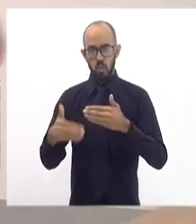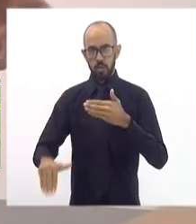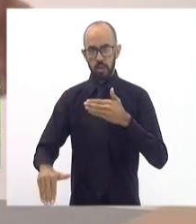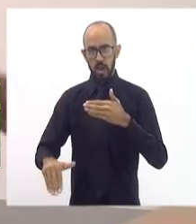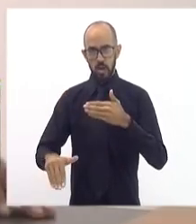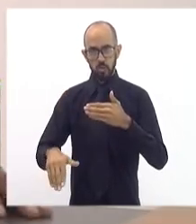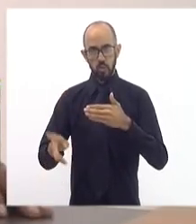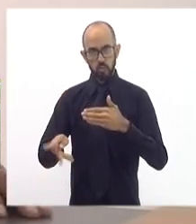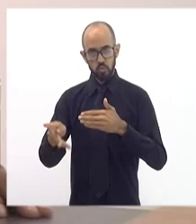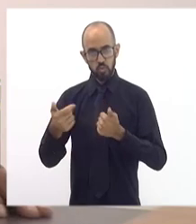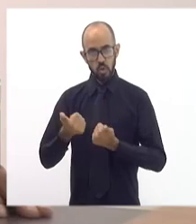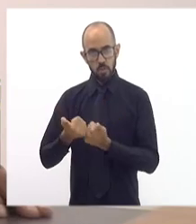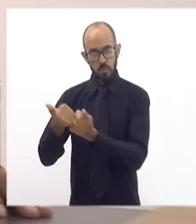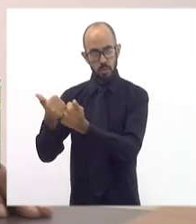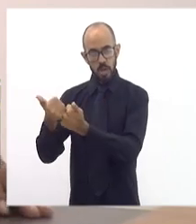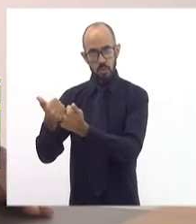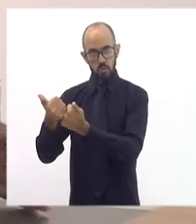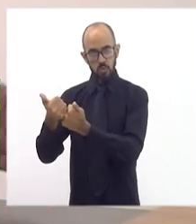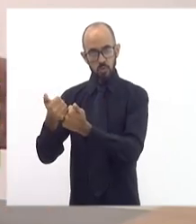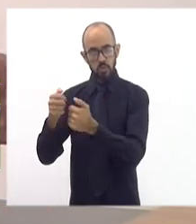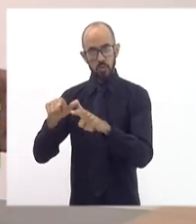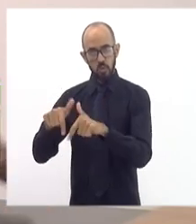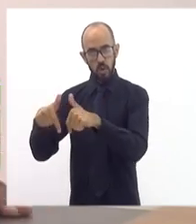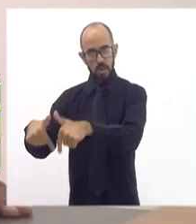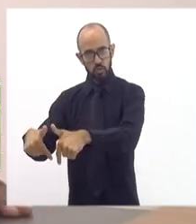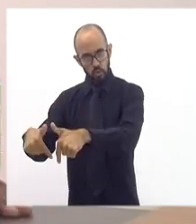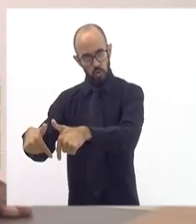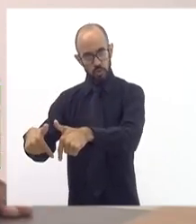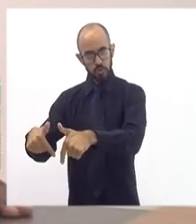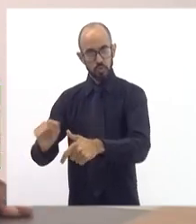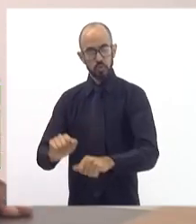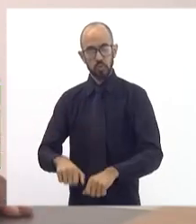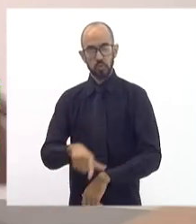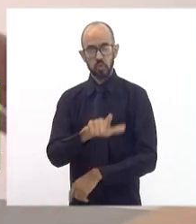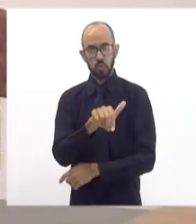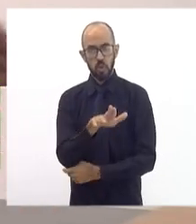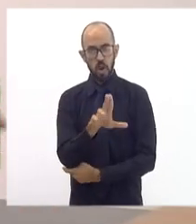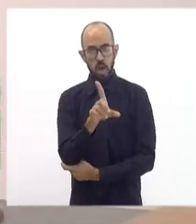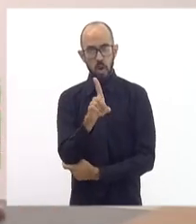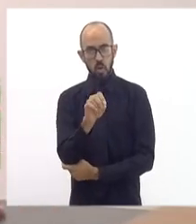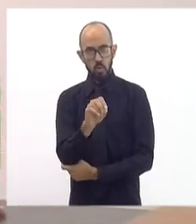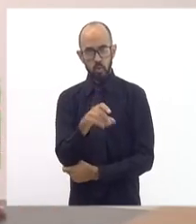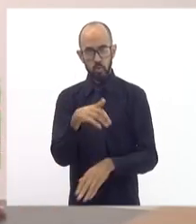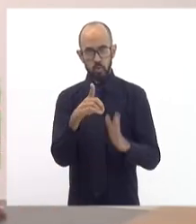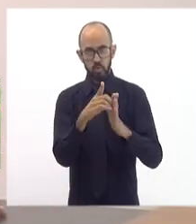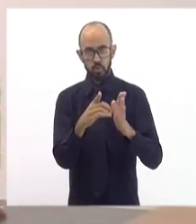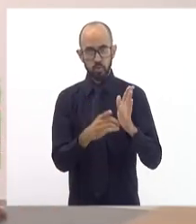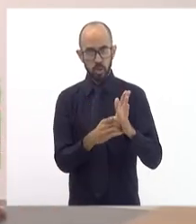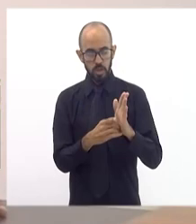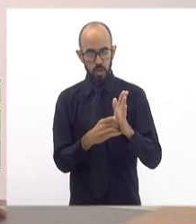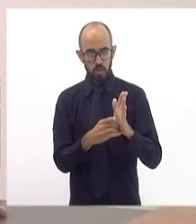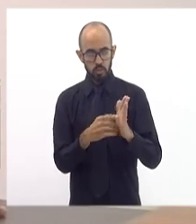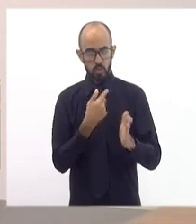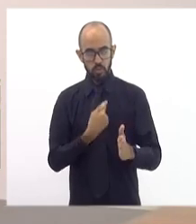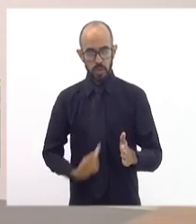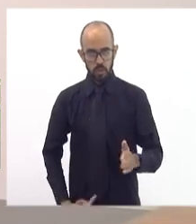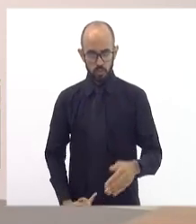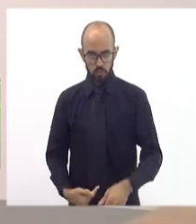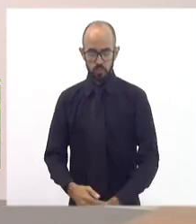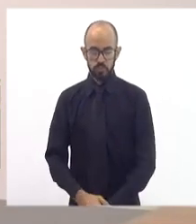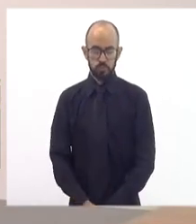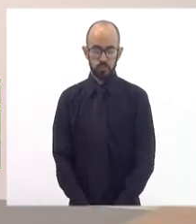fazendo doações baseado no laudo do Decreto que o governador público